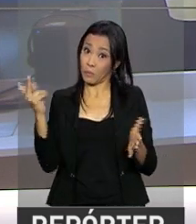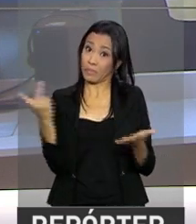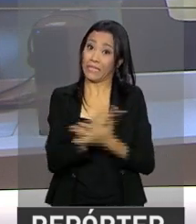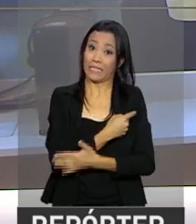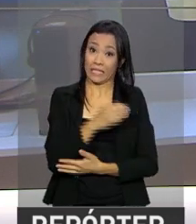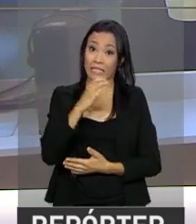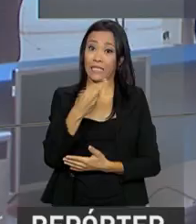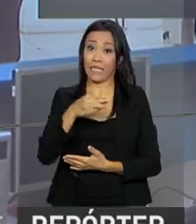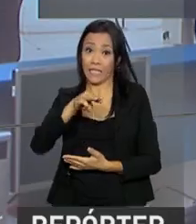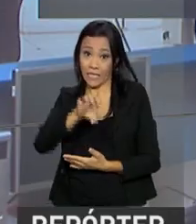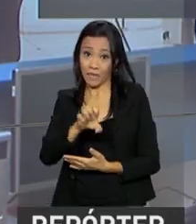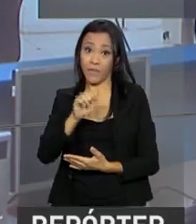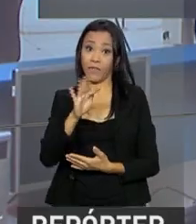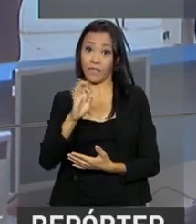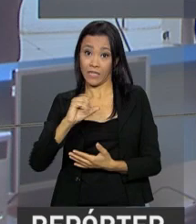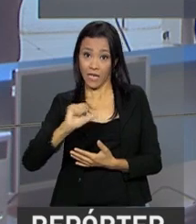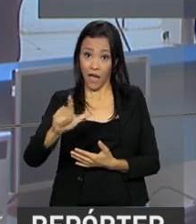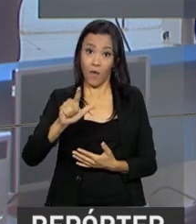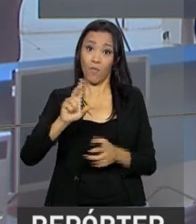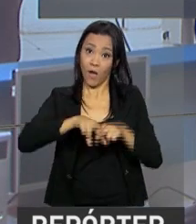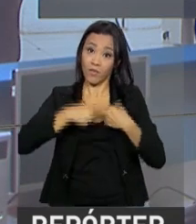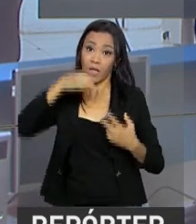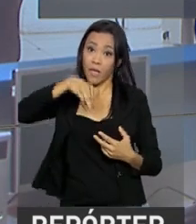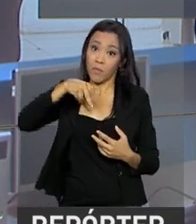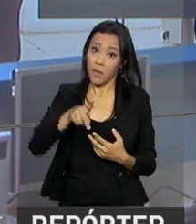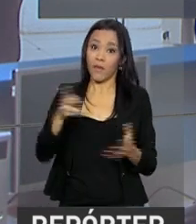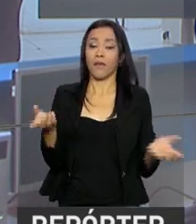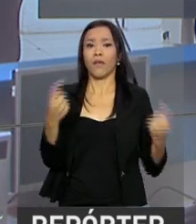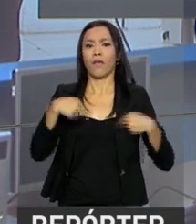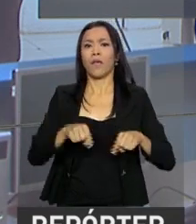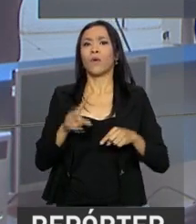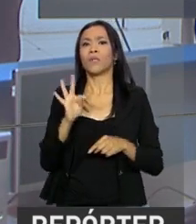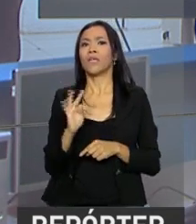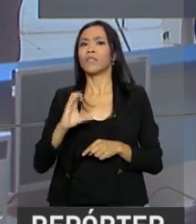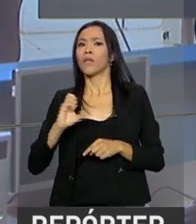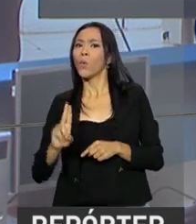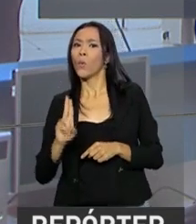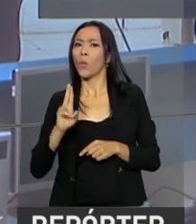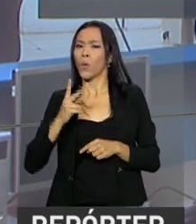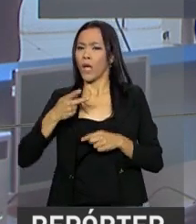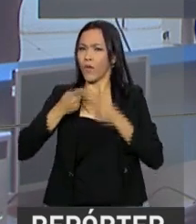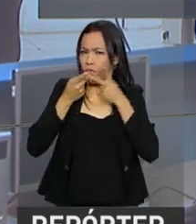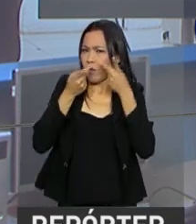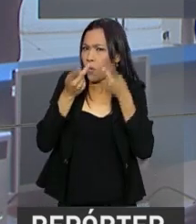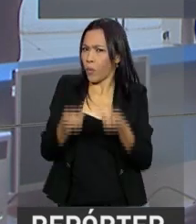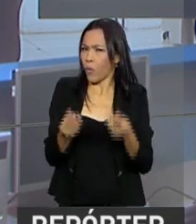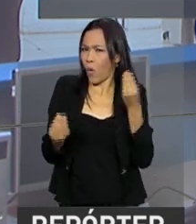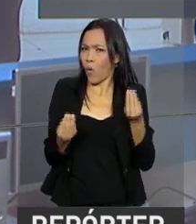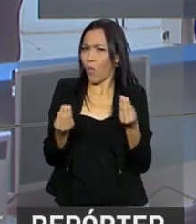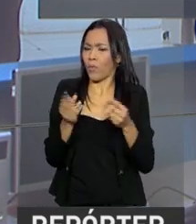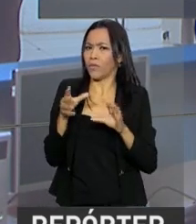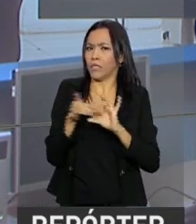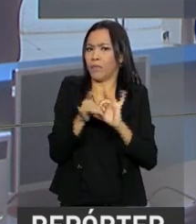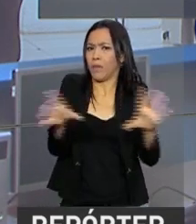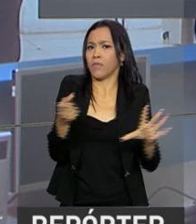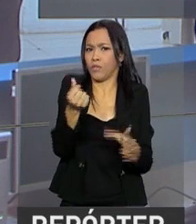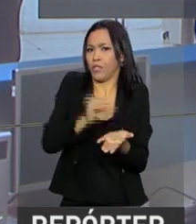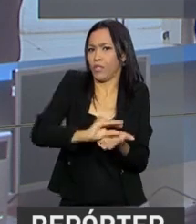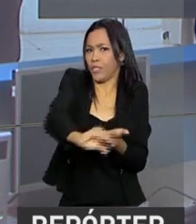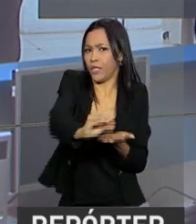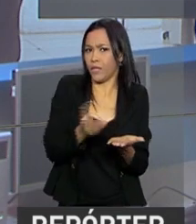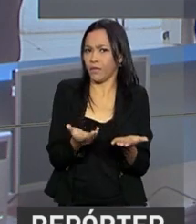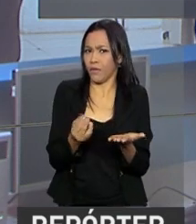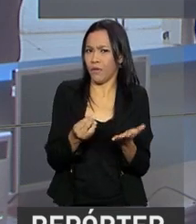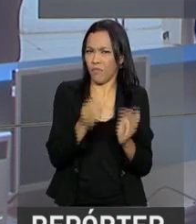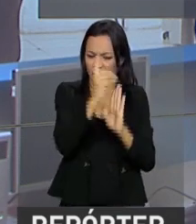a MP. O Tribunal de Contas da União questionou o governo anterior pela abertura de créditos por decreto e não